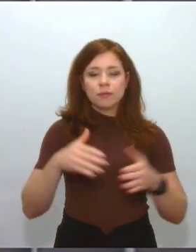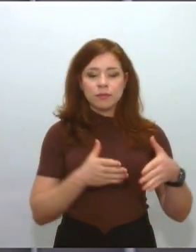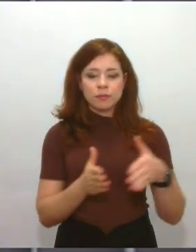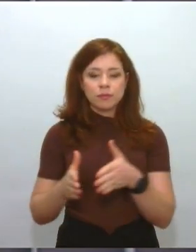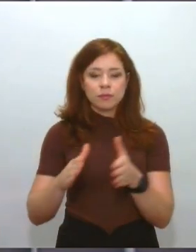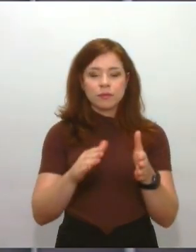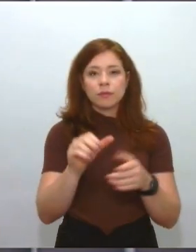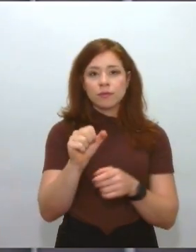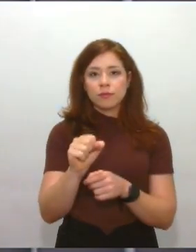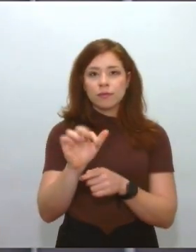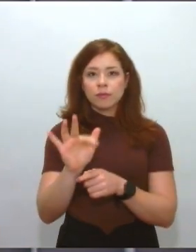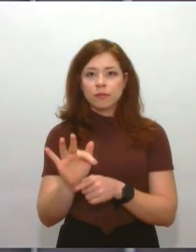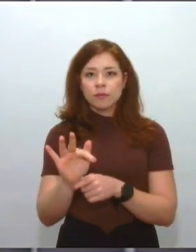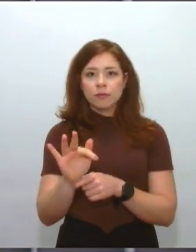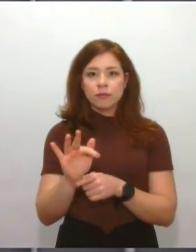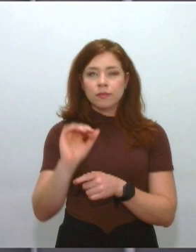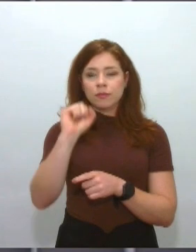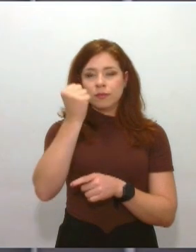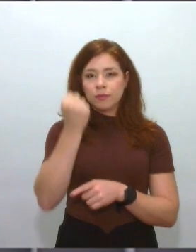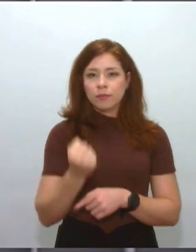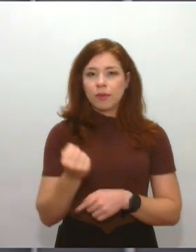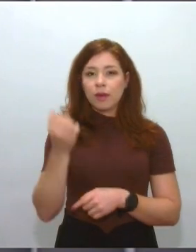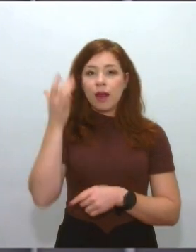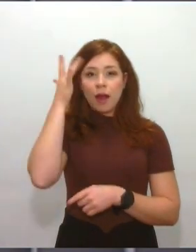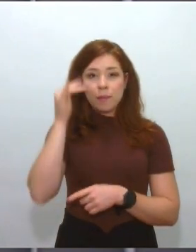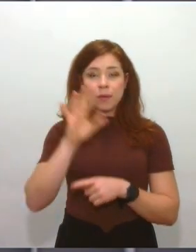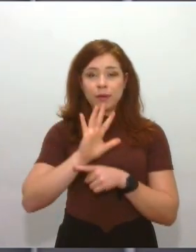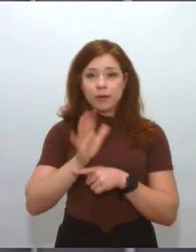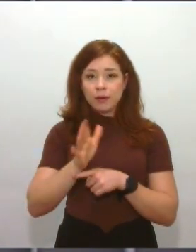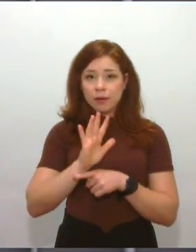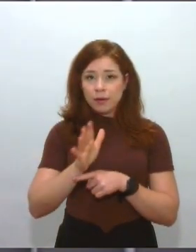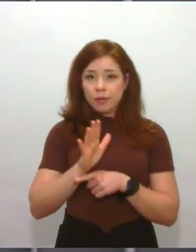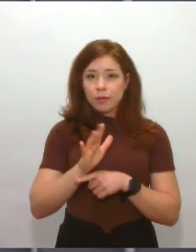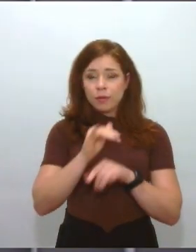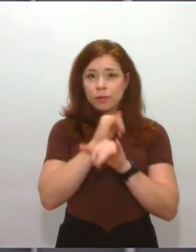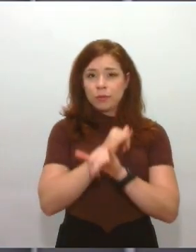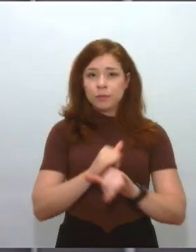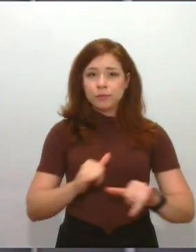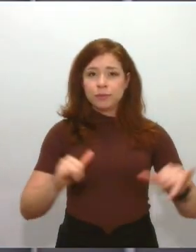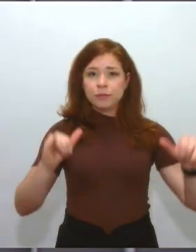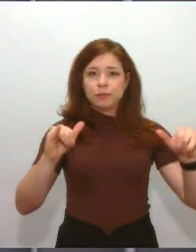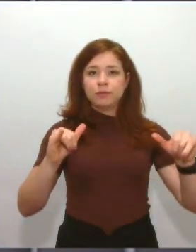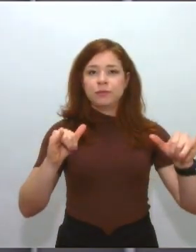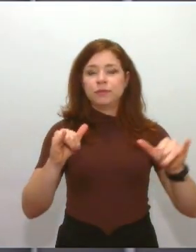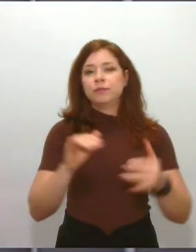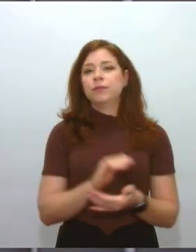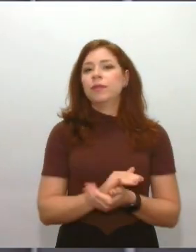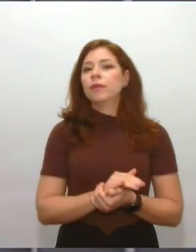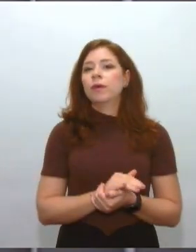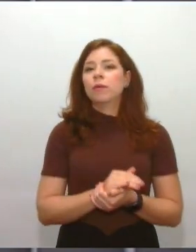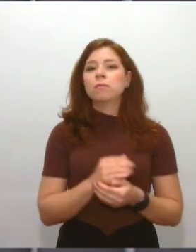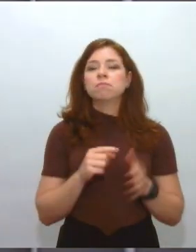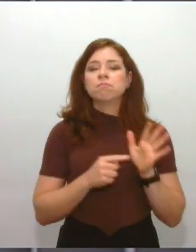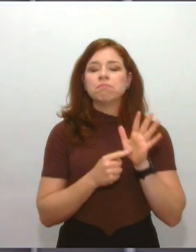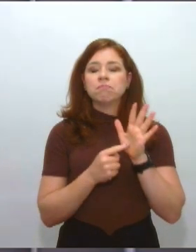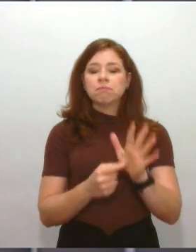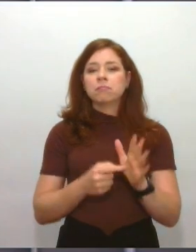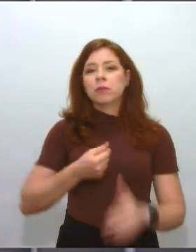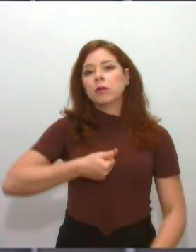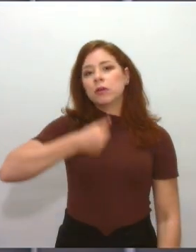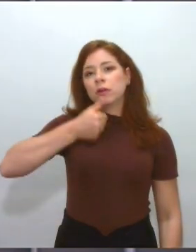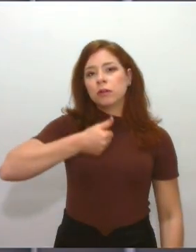filme Fanfarra Polivalente, A Carreta no Palco das Ruas, primeira obra